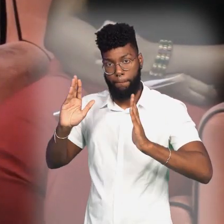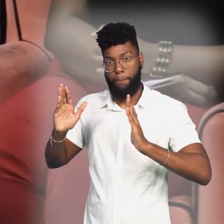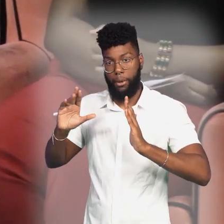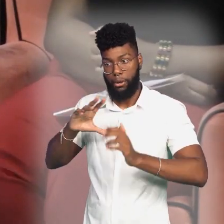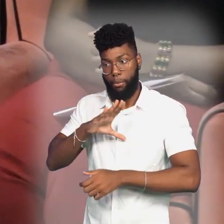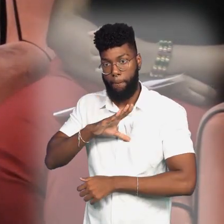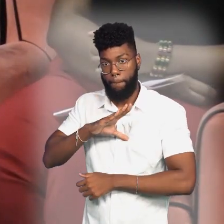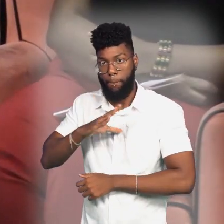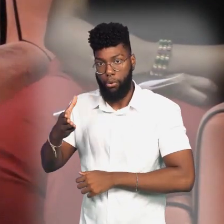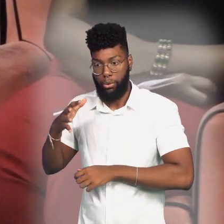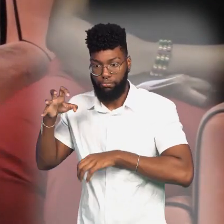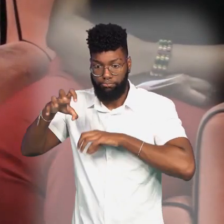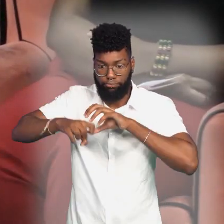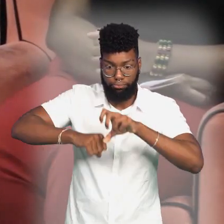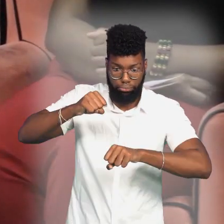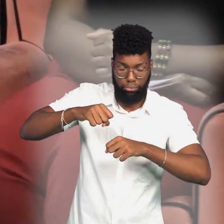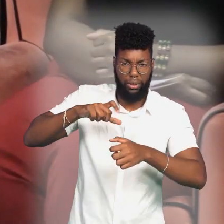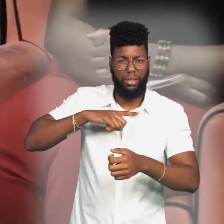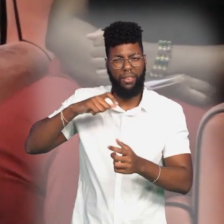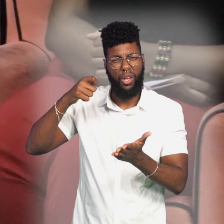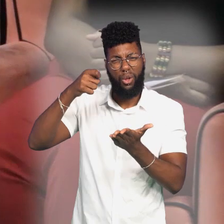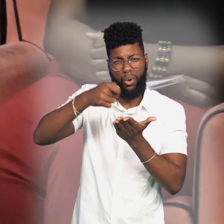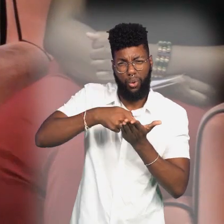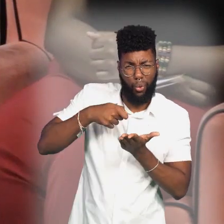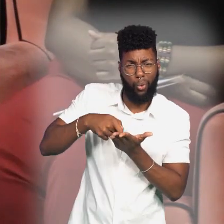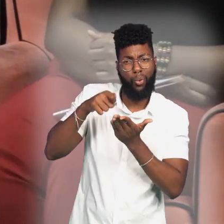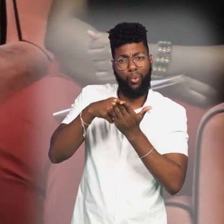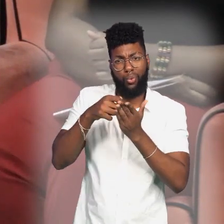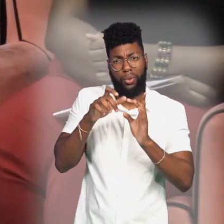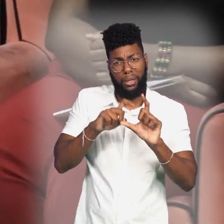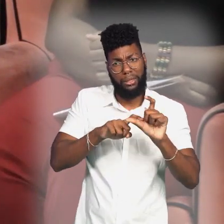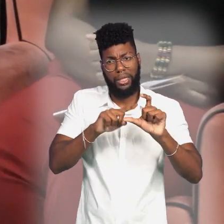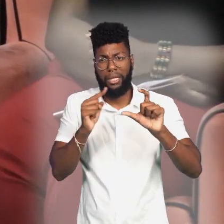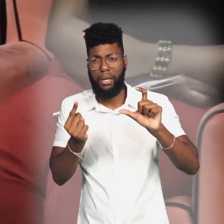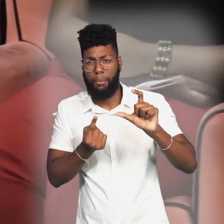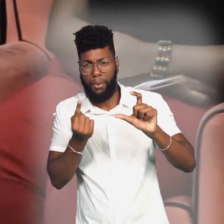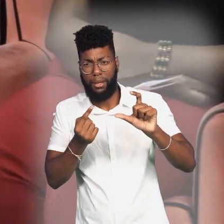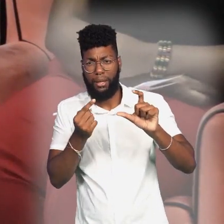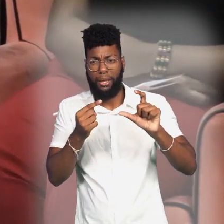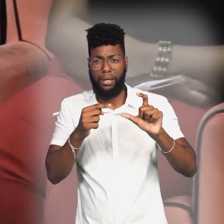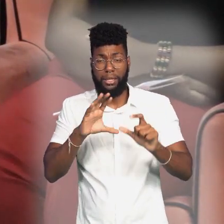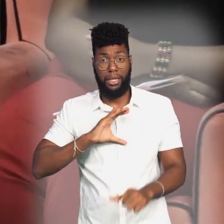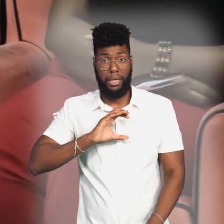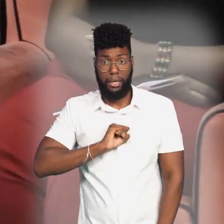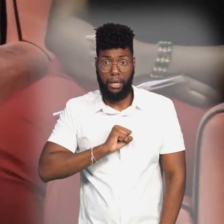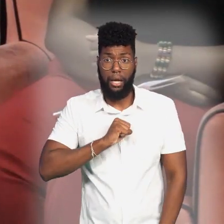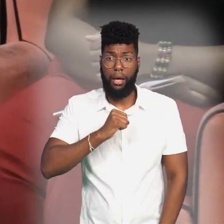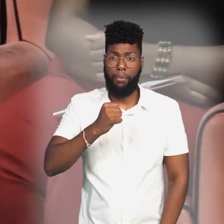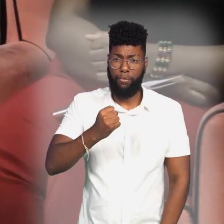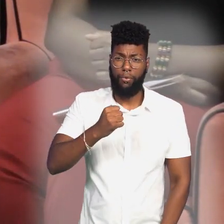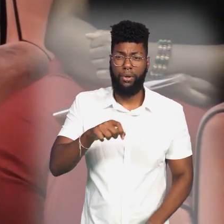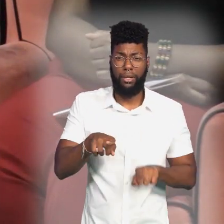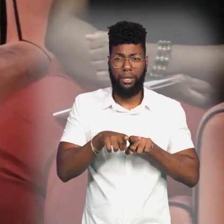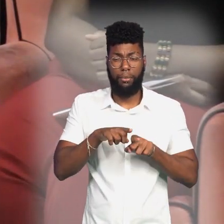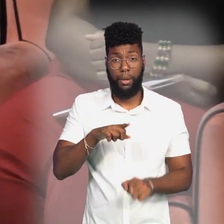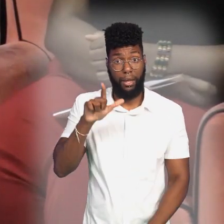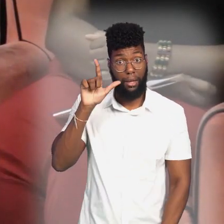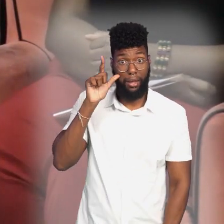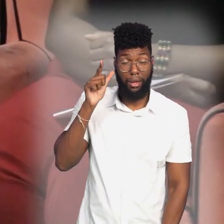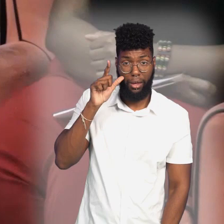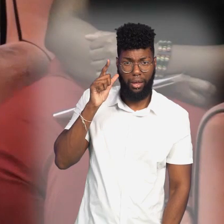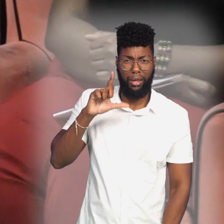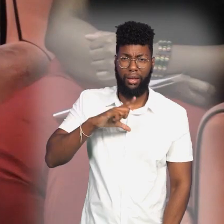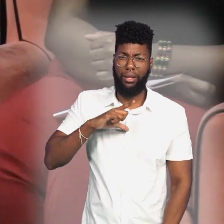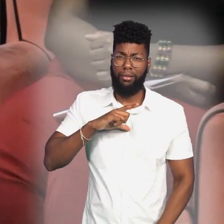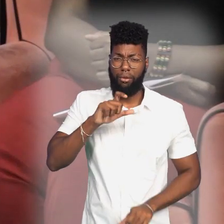de independência de Cabo Verde e Guiné-Bissau, gerou muitos refugiados. Então,